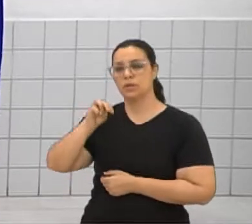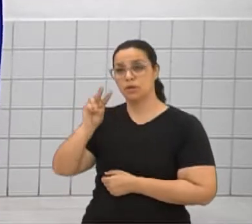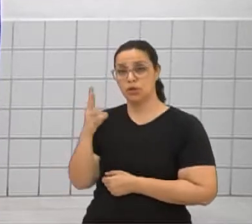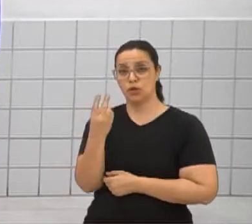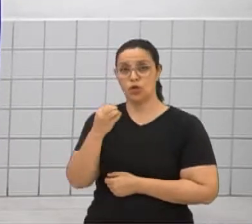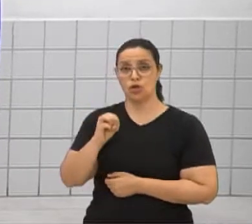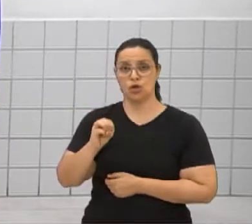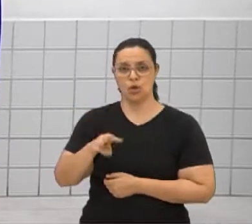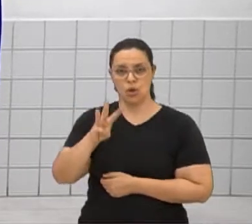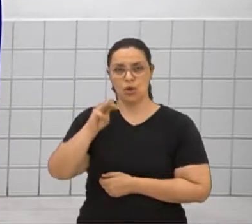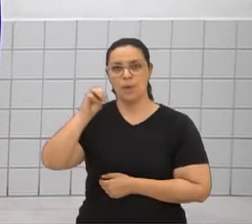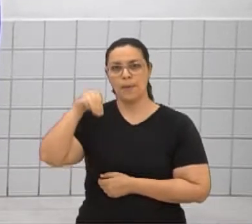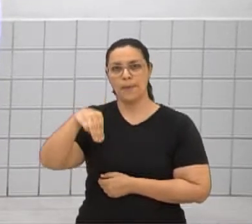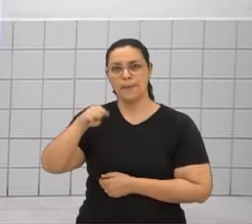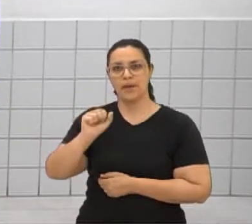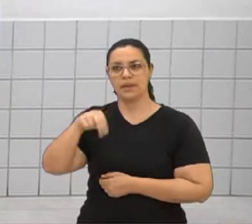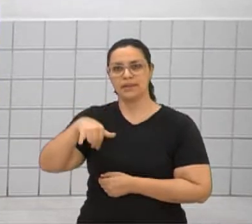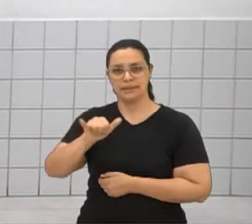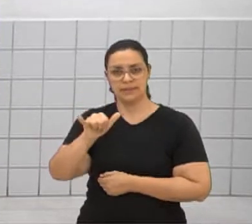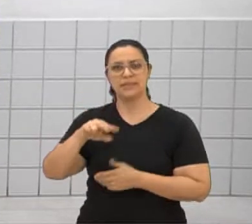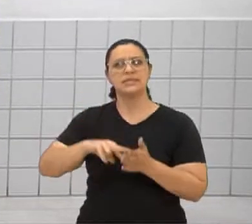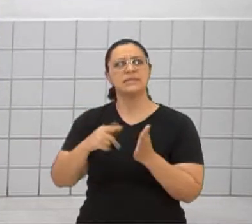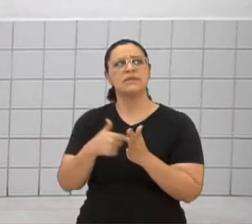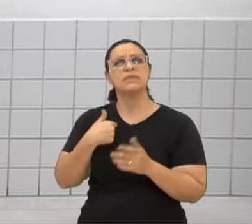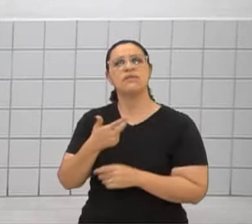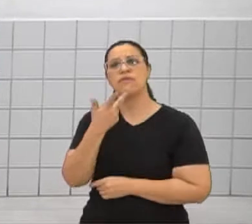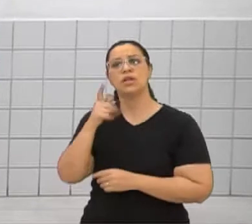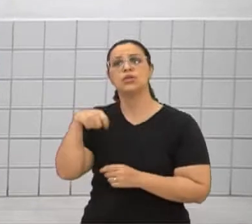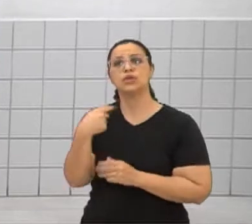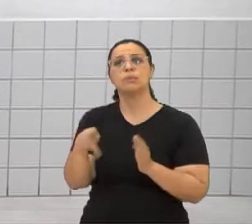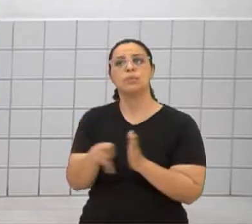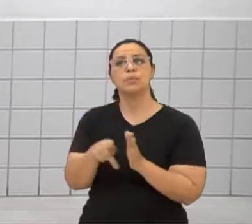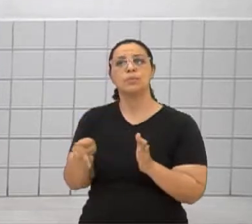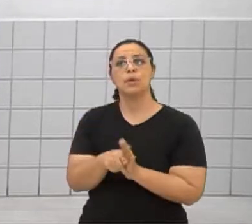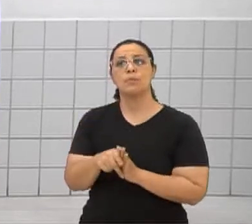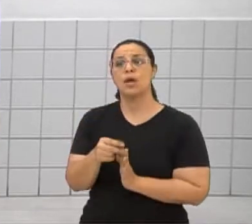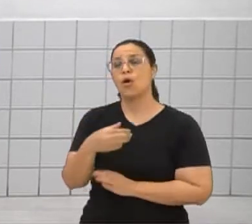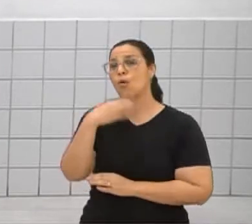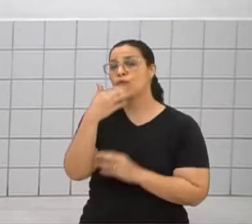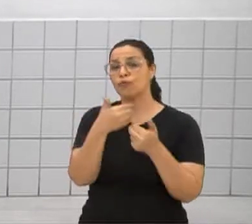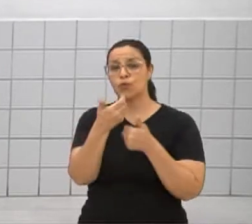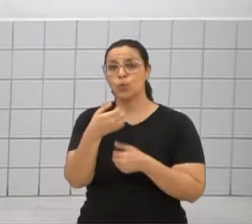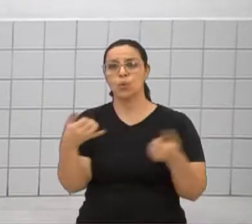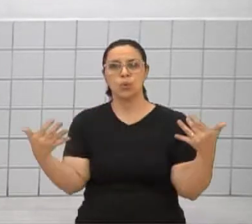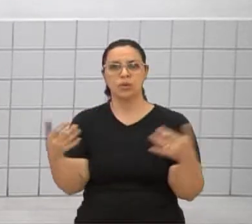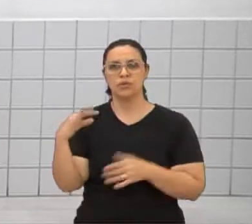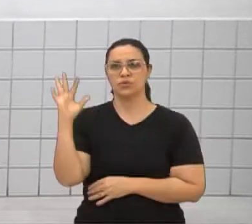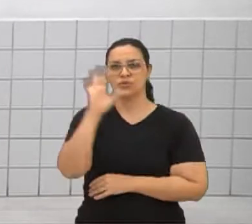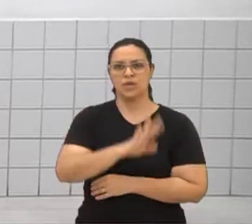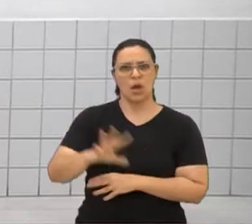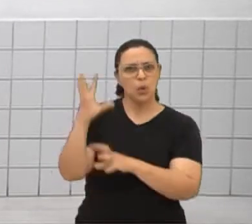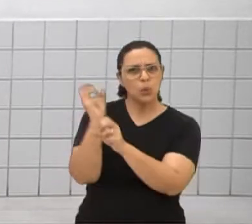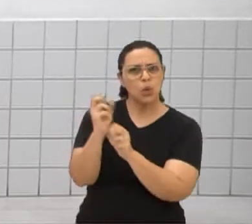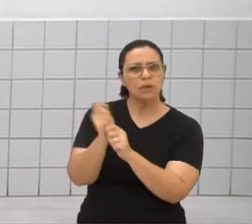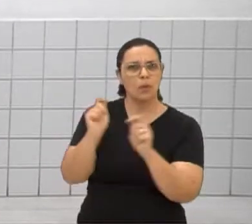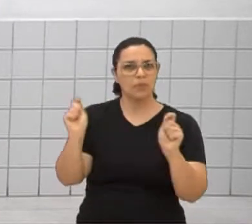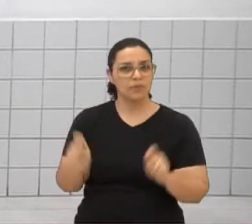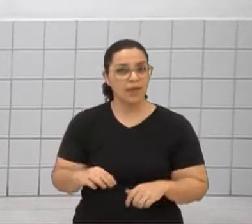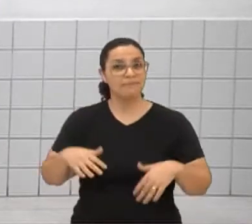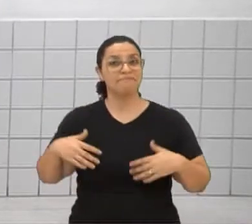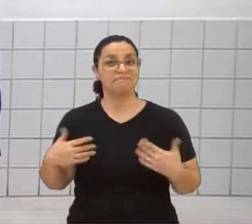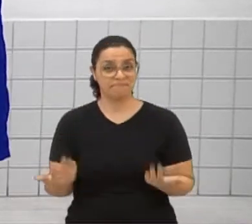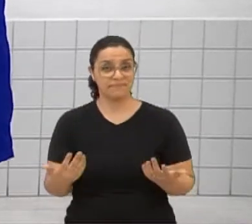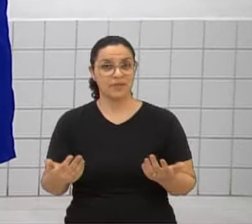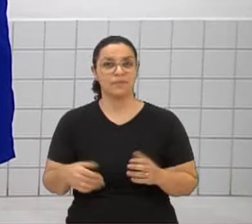through your cake Master Carlos se eu fosse me referir a palavra fruta em geral computável